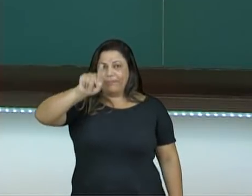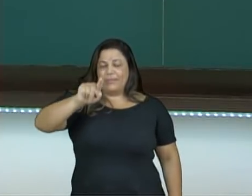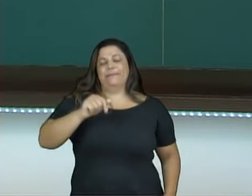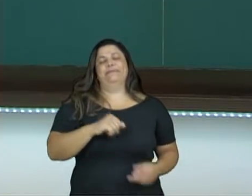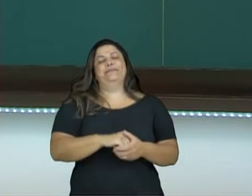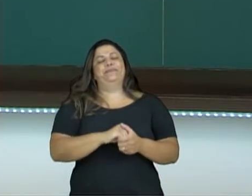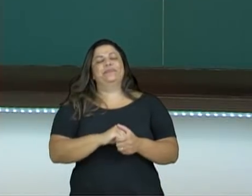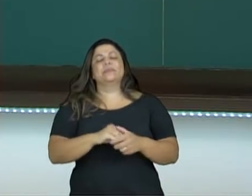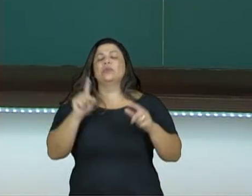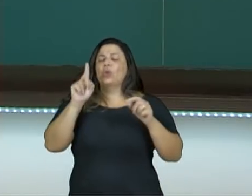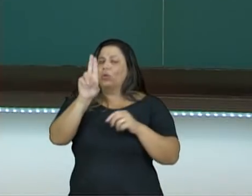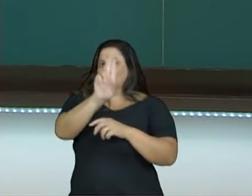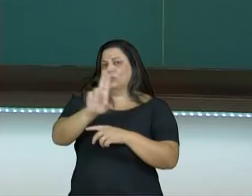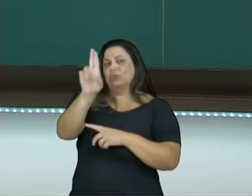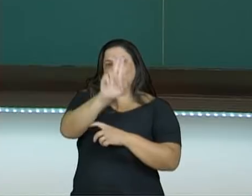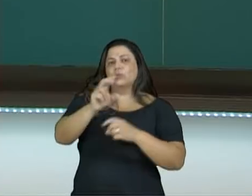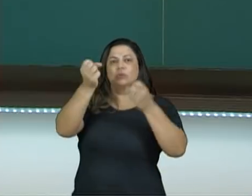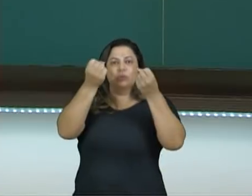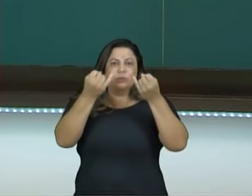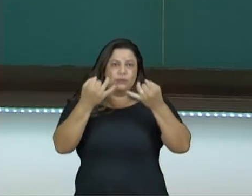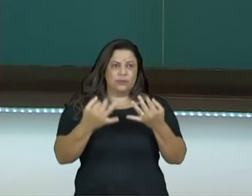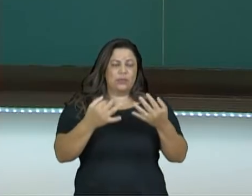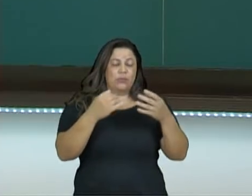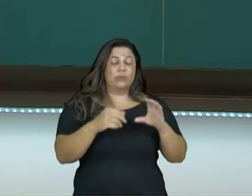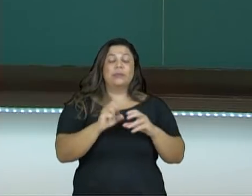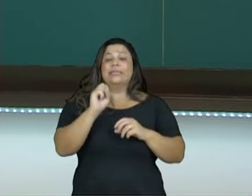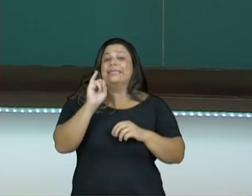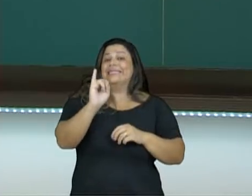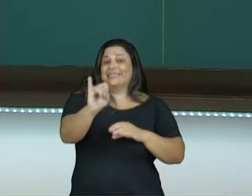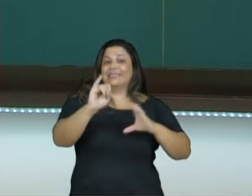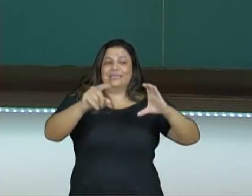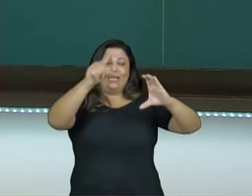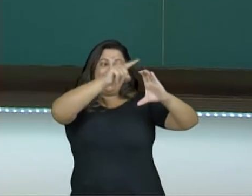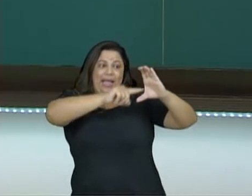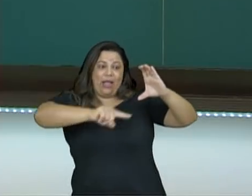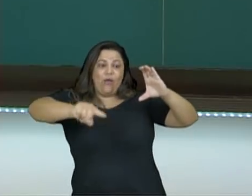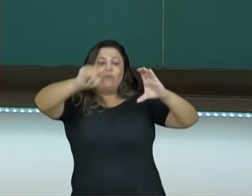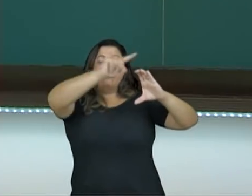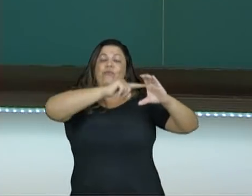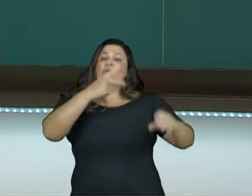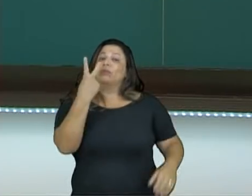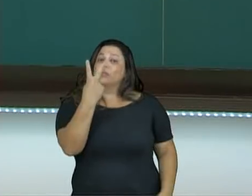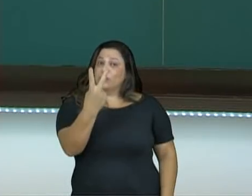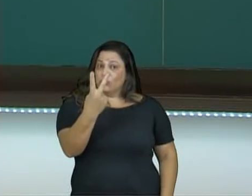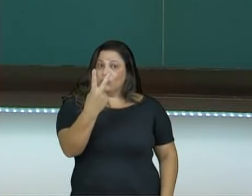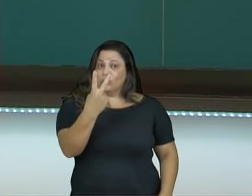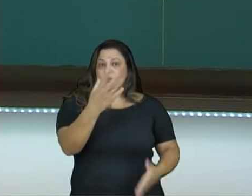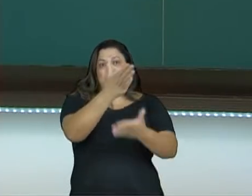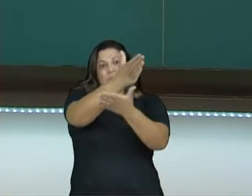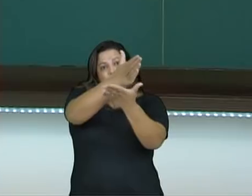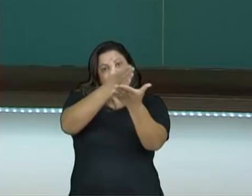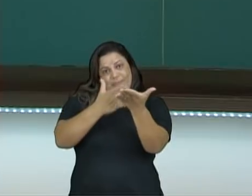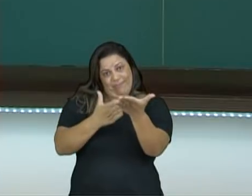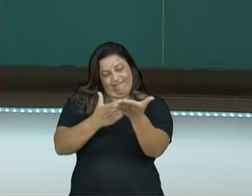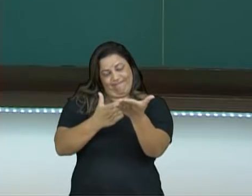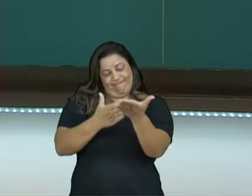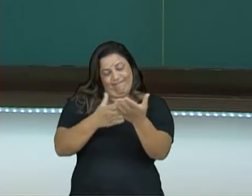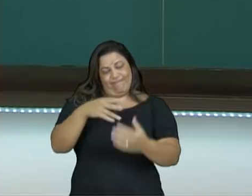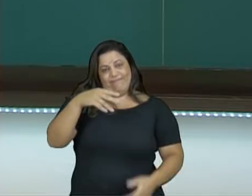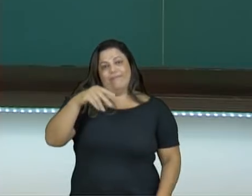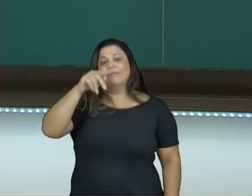de radianos, tá? Então, se a volta inteira tem 2π, metade da volta tem